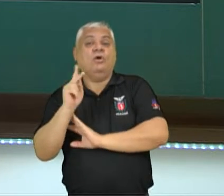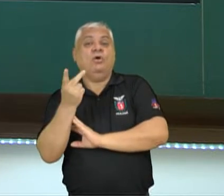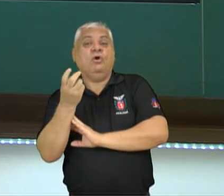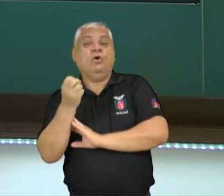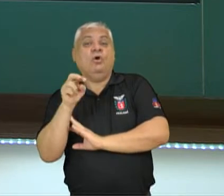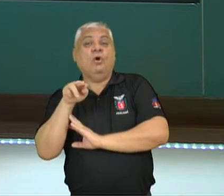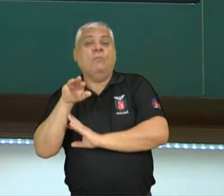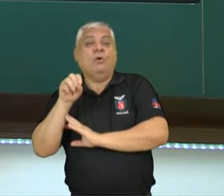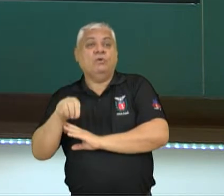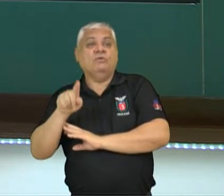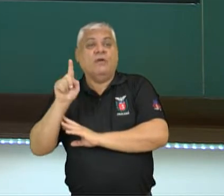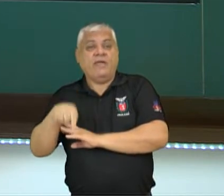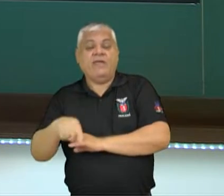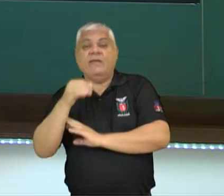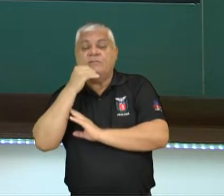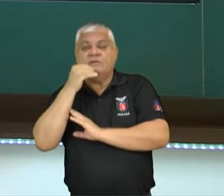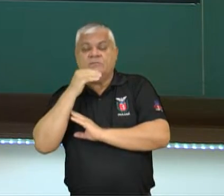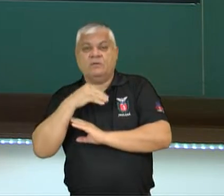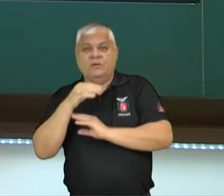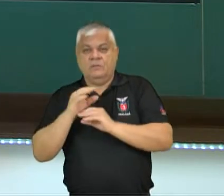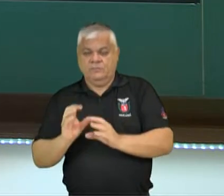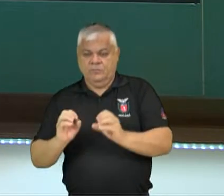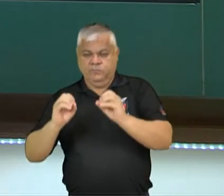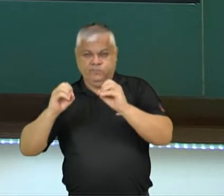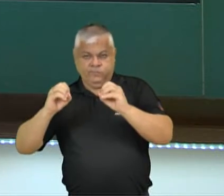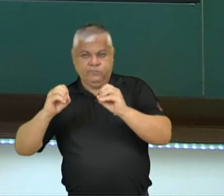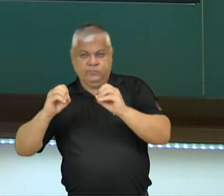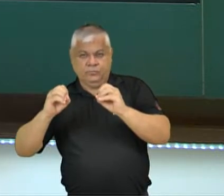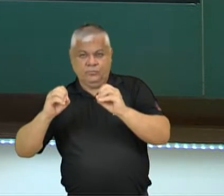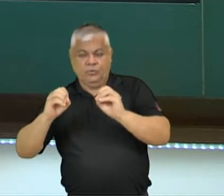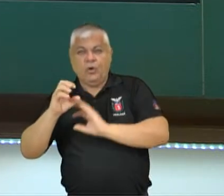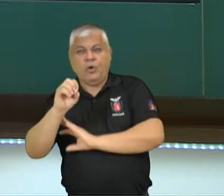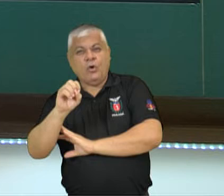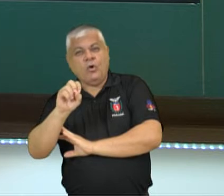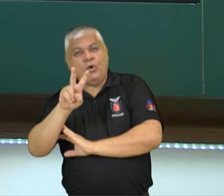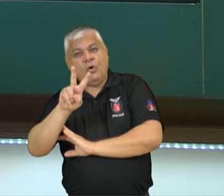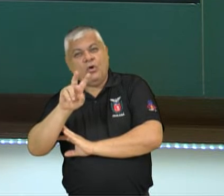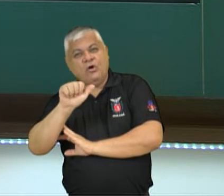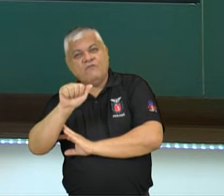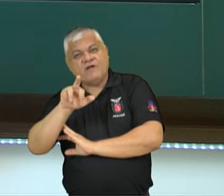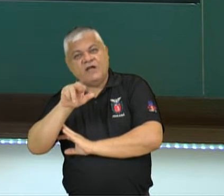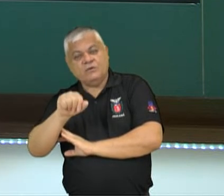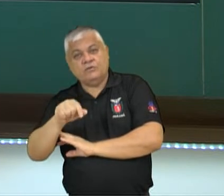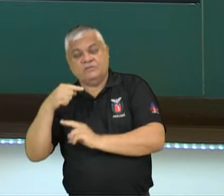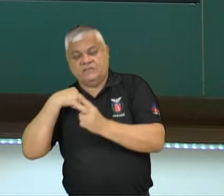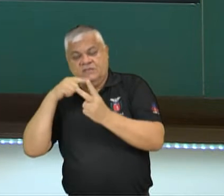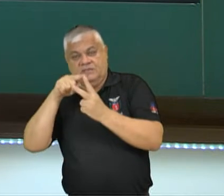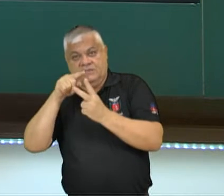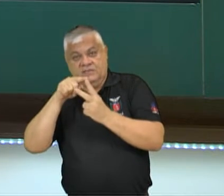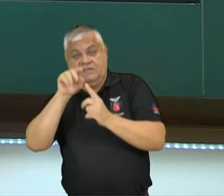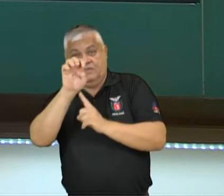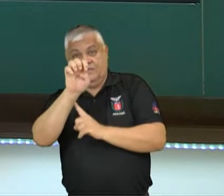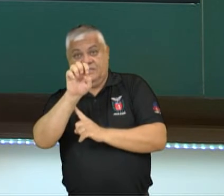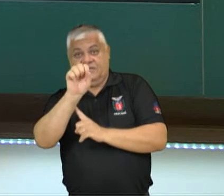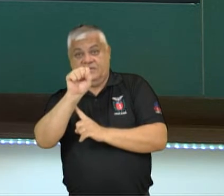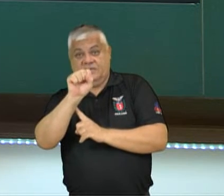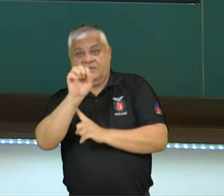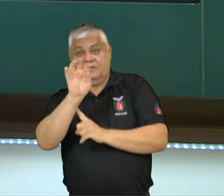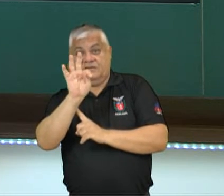femininos são produzidos nos ovários. E esses hormônios são dois, o estrógeno e